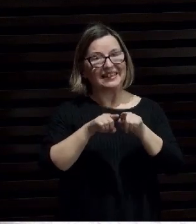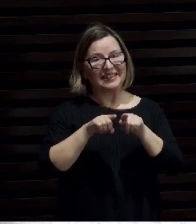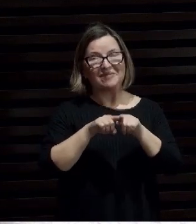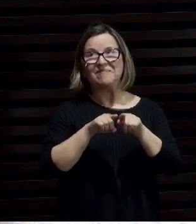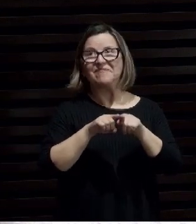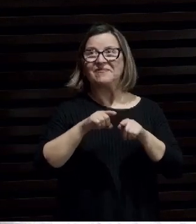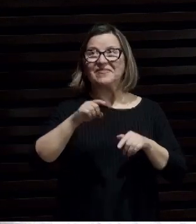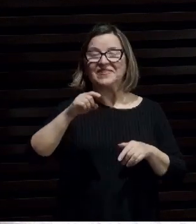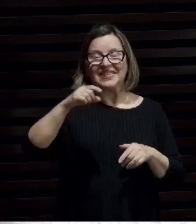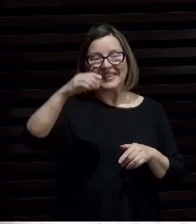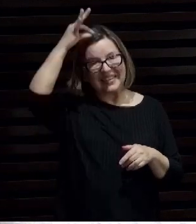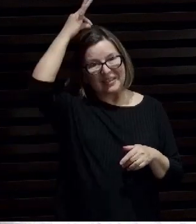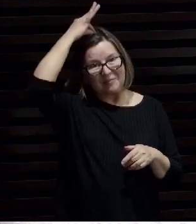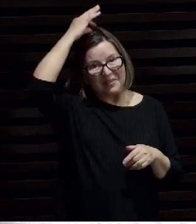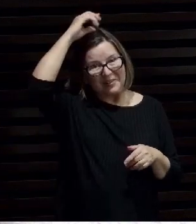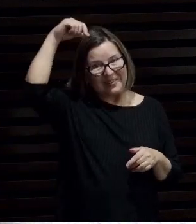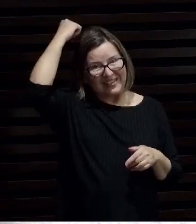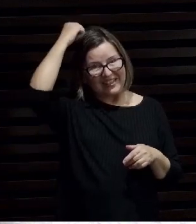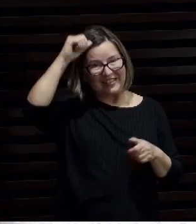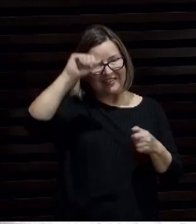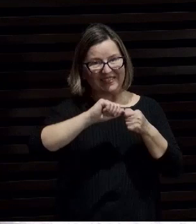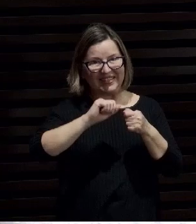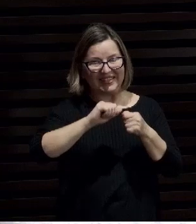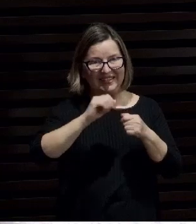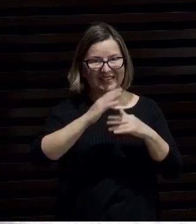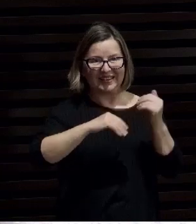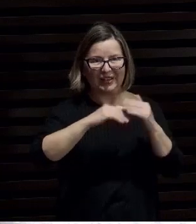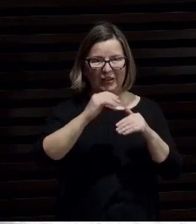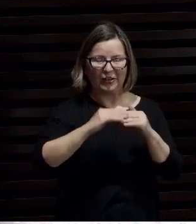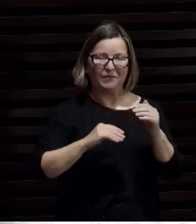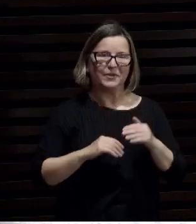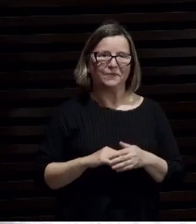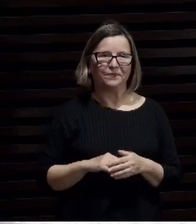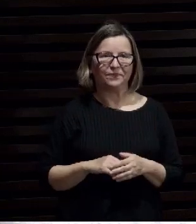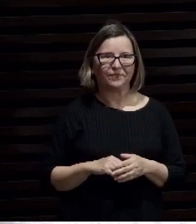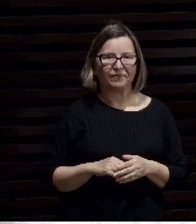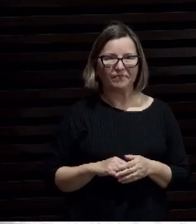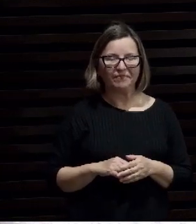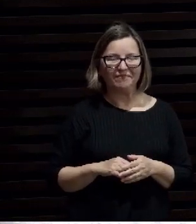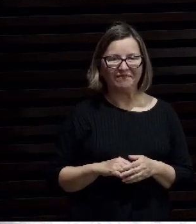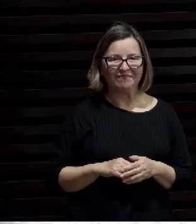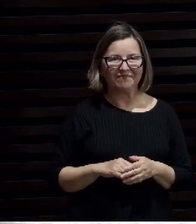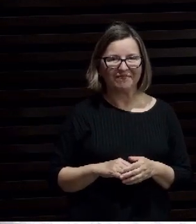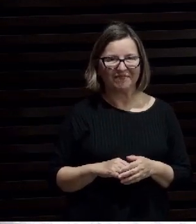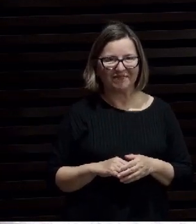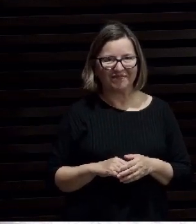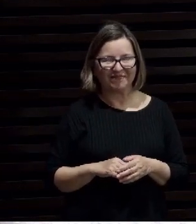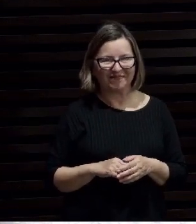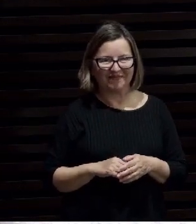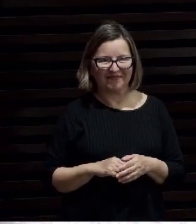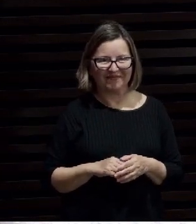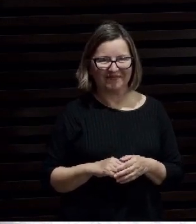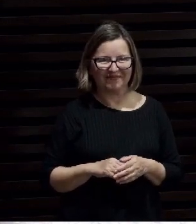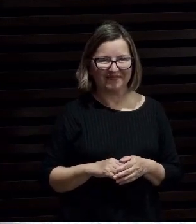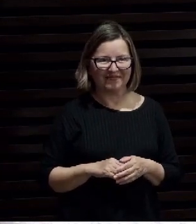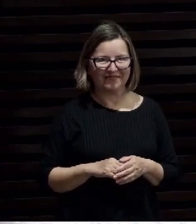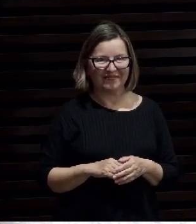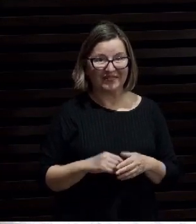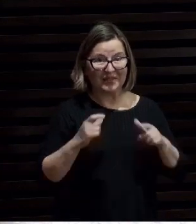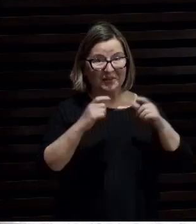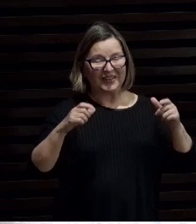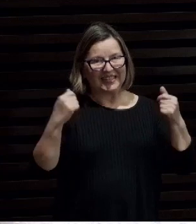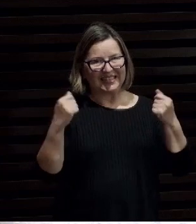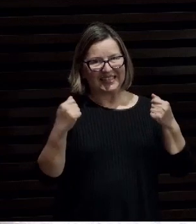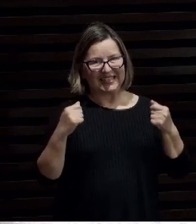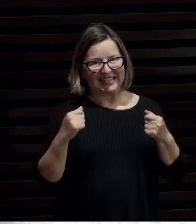lançada. E eu vou orar para que o Espírito Santo convença o teu coração, se for a necessidade. E a maior necessidade